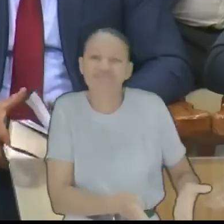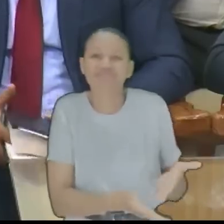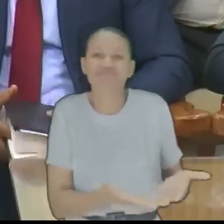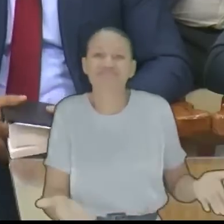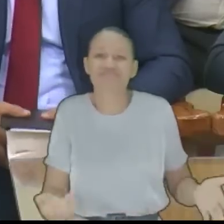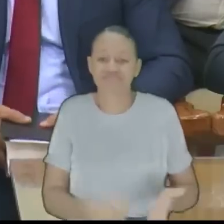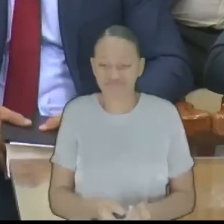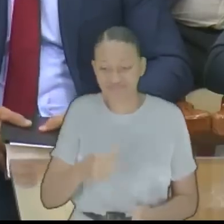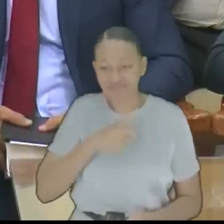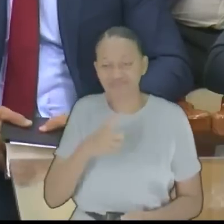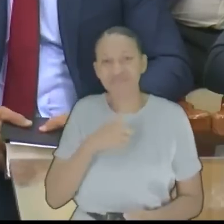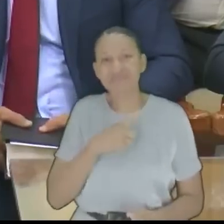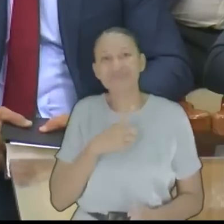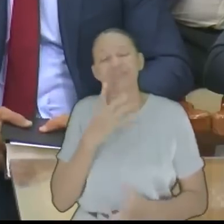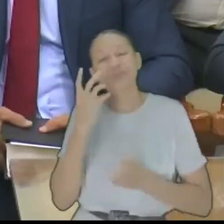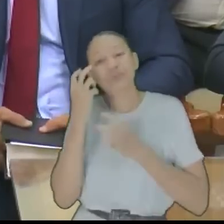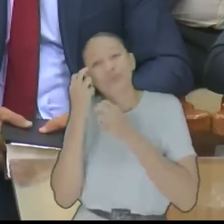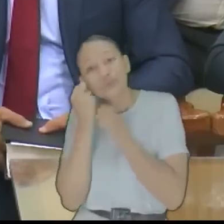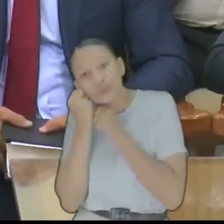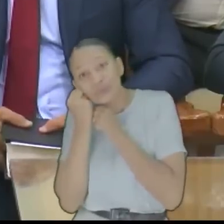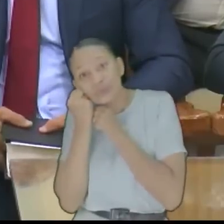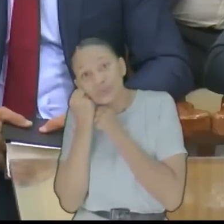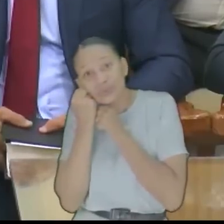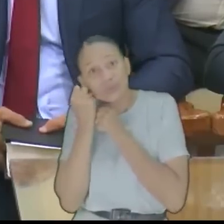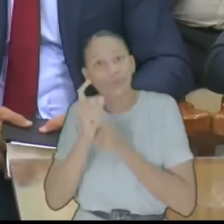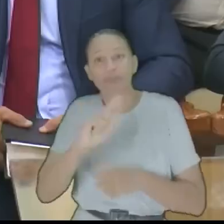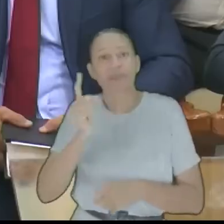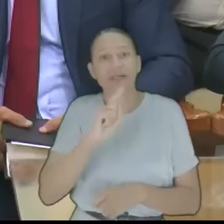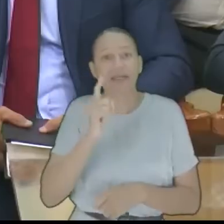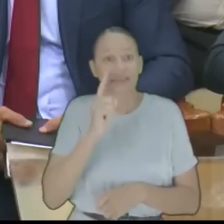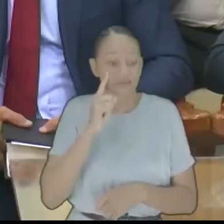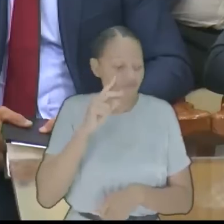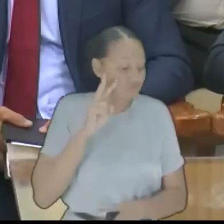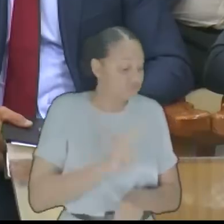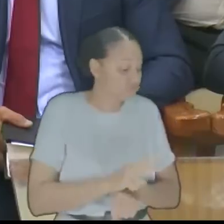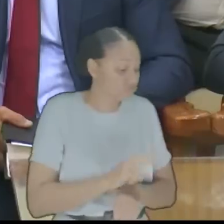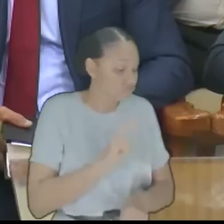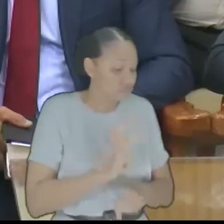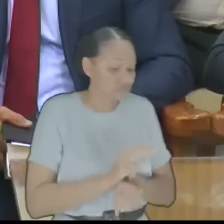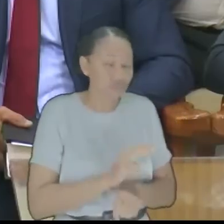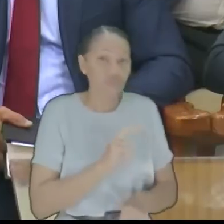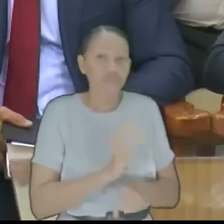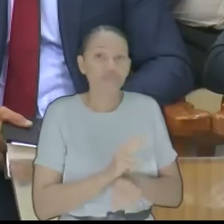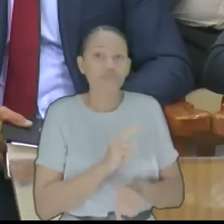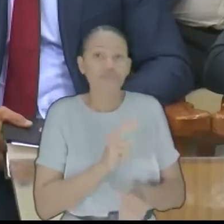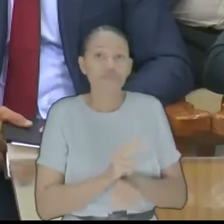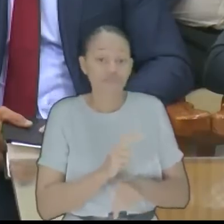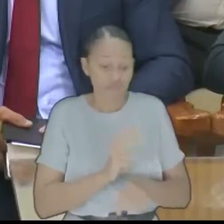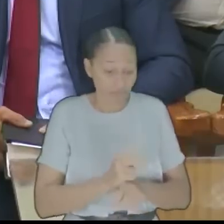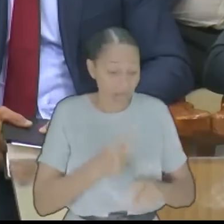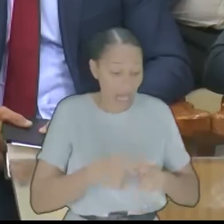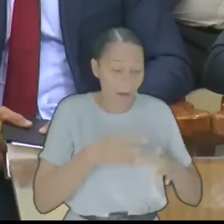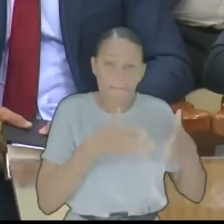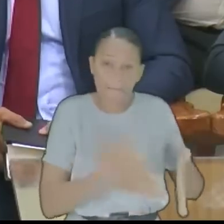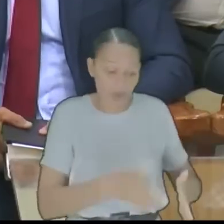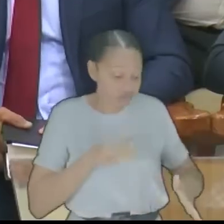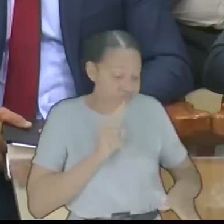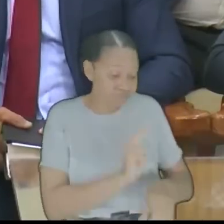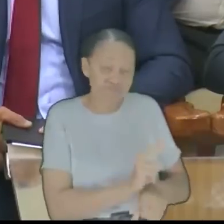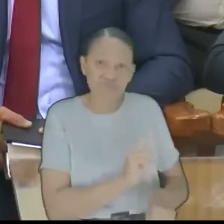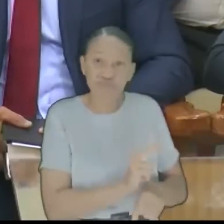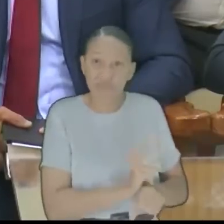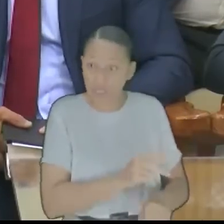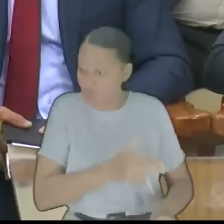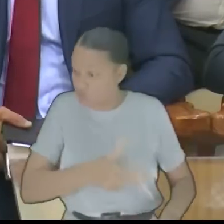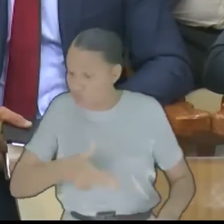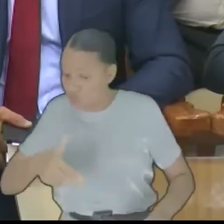ele teve que dormir não, passa noites e noites sobre a cova, porque se